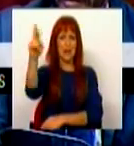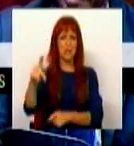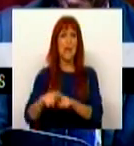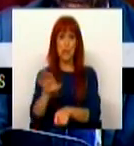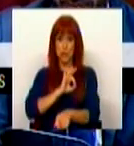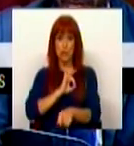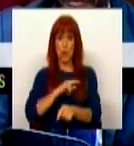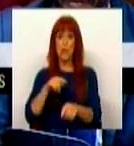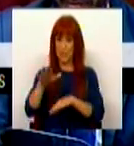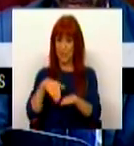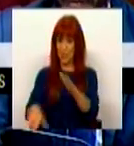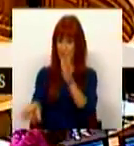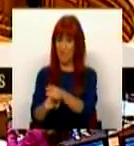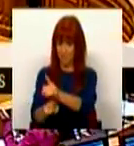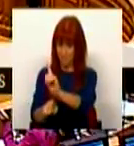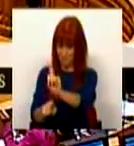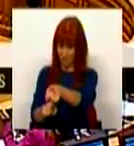senhores legislaram.